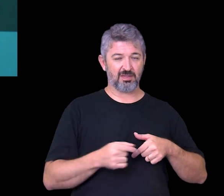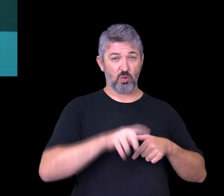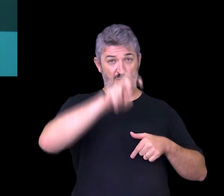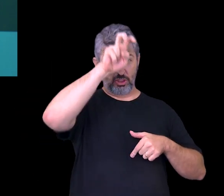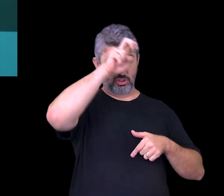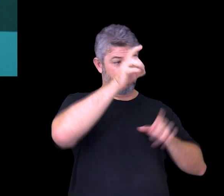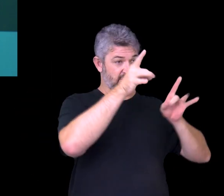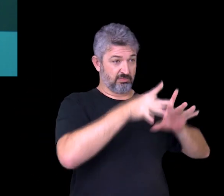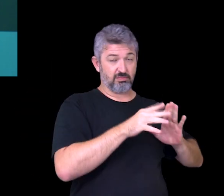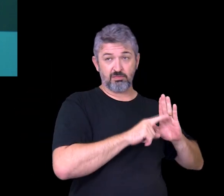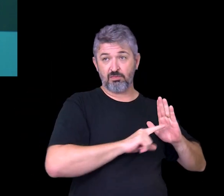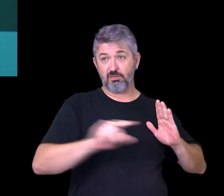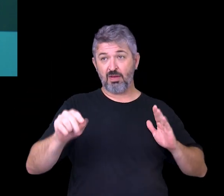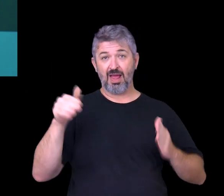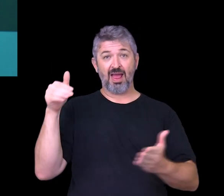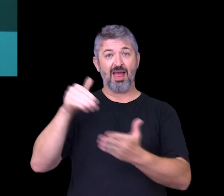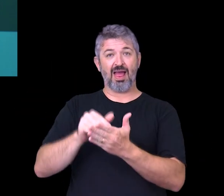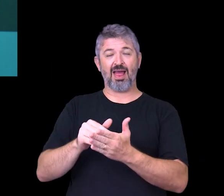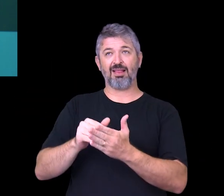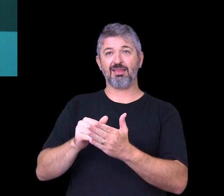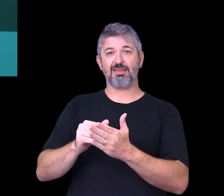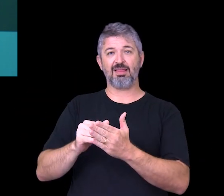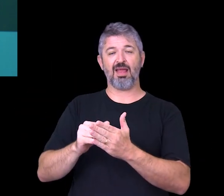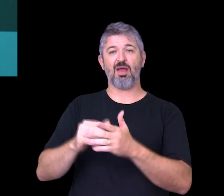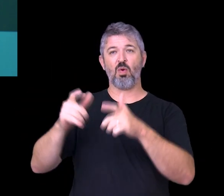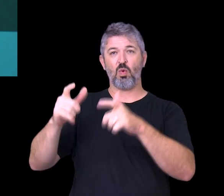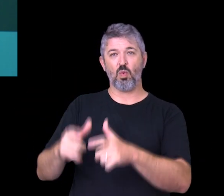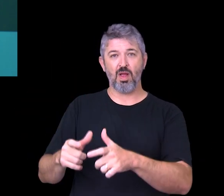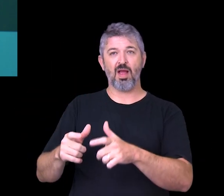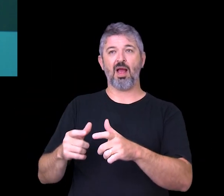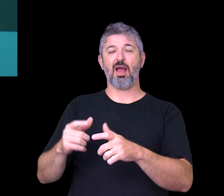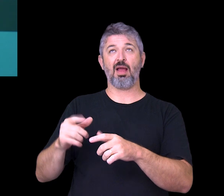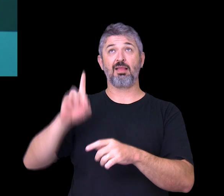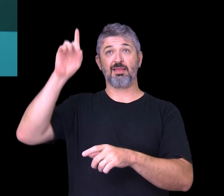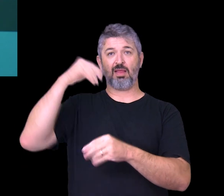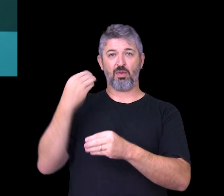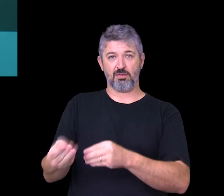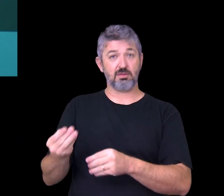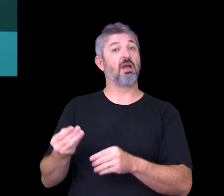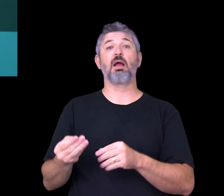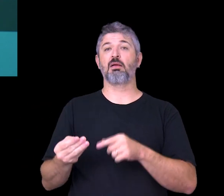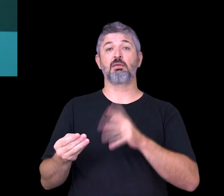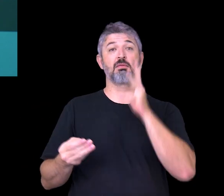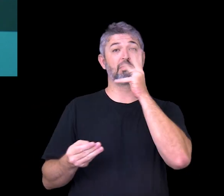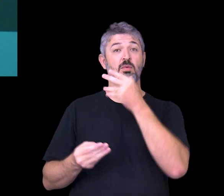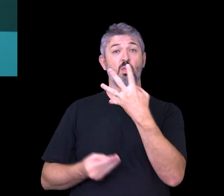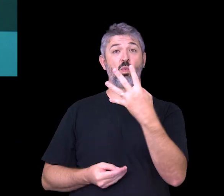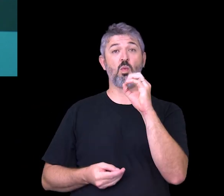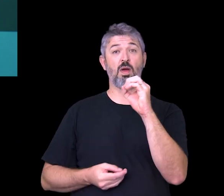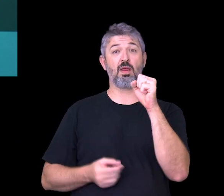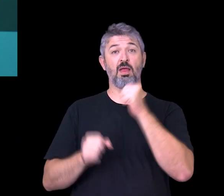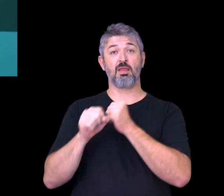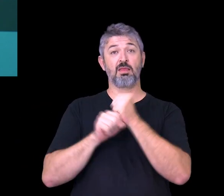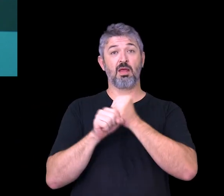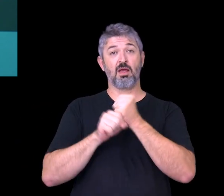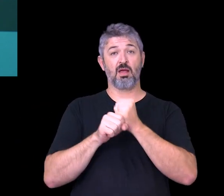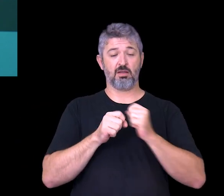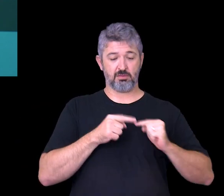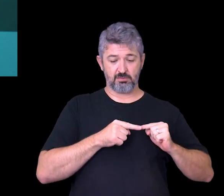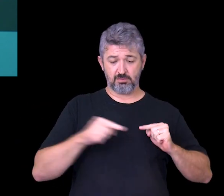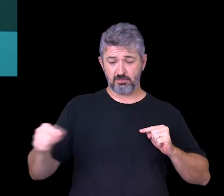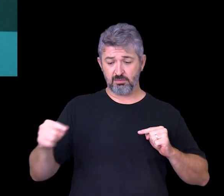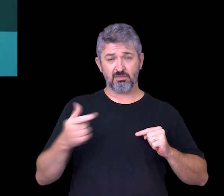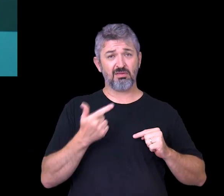Terra Prometida, eles levam 40 anos para atravessar um espaço de pouco mais de 200